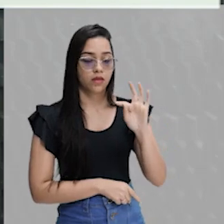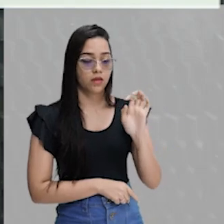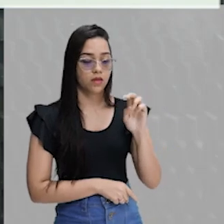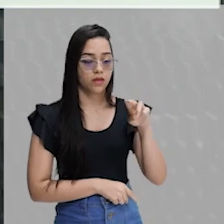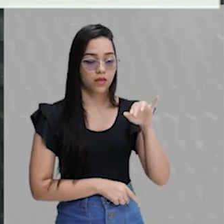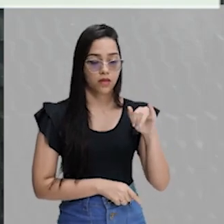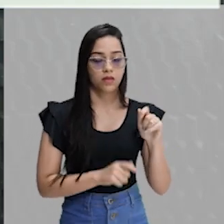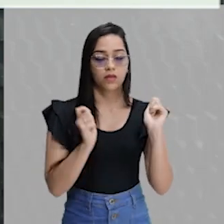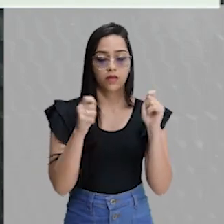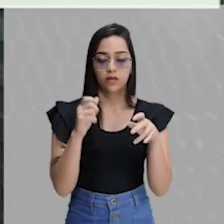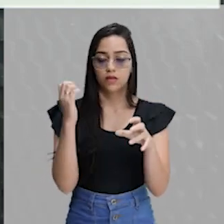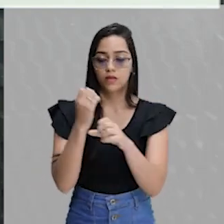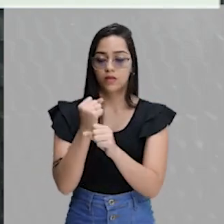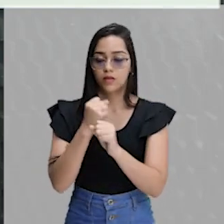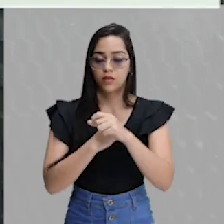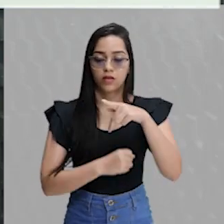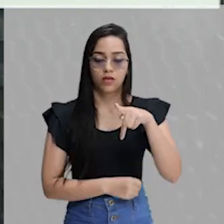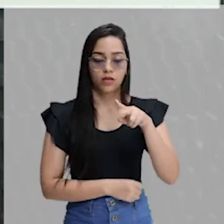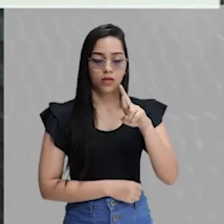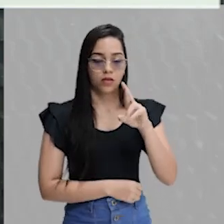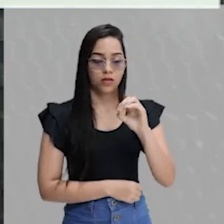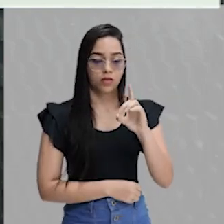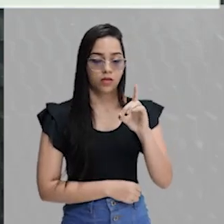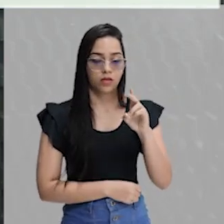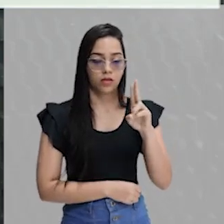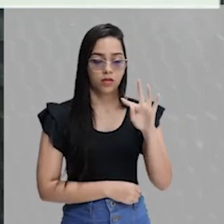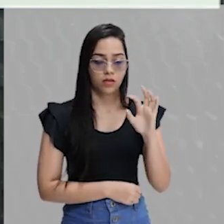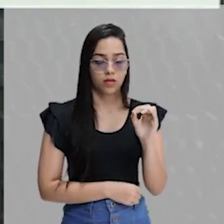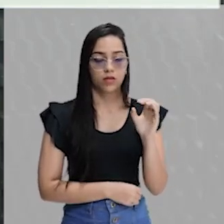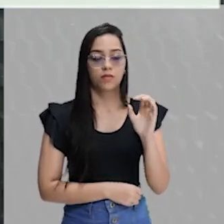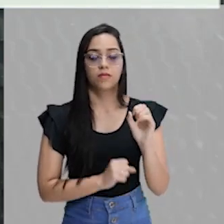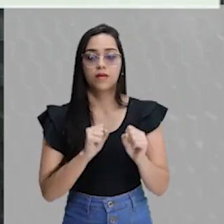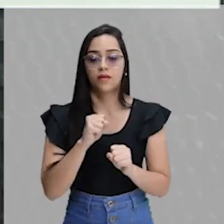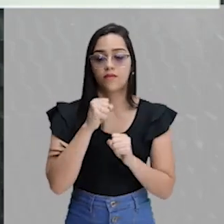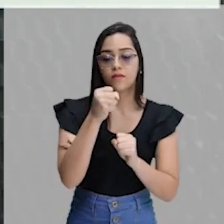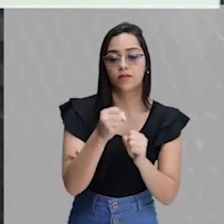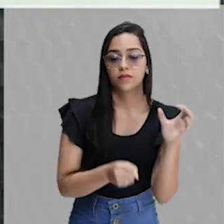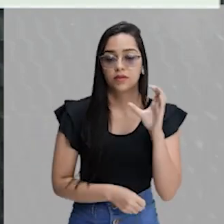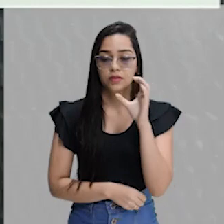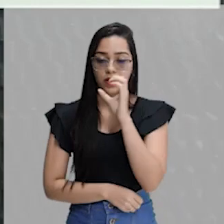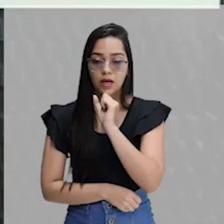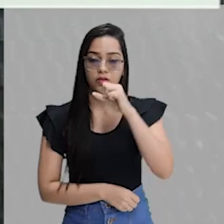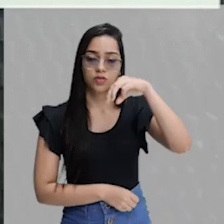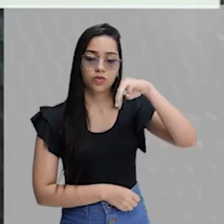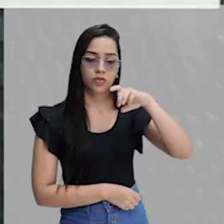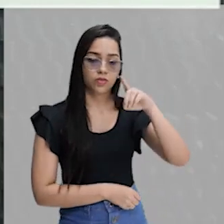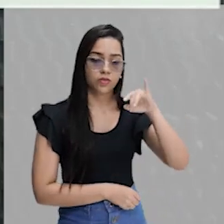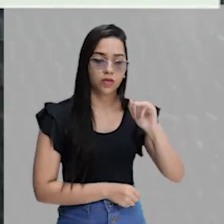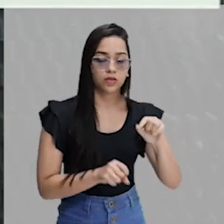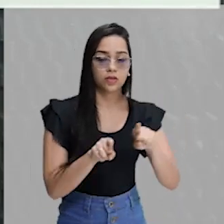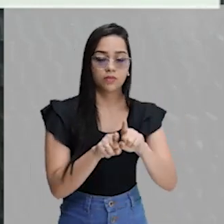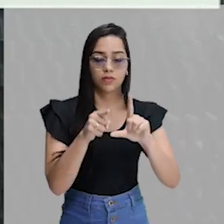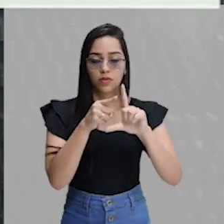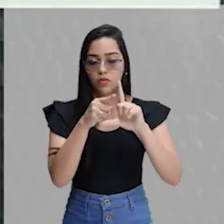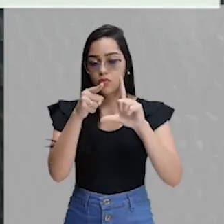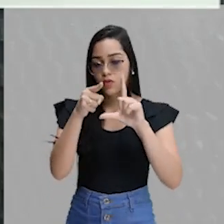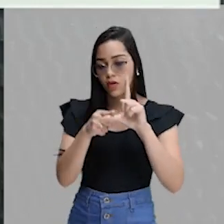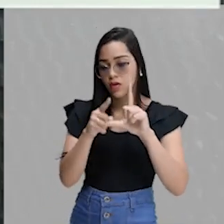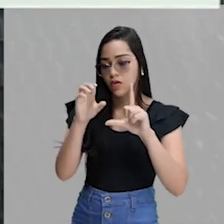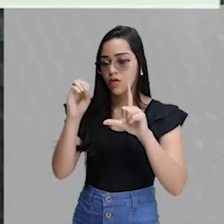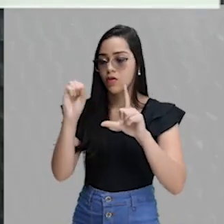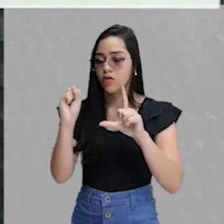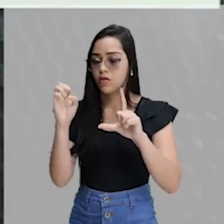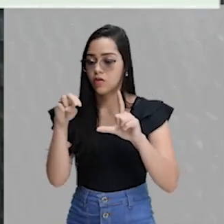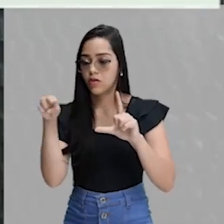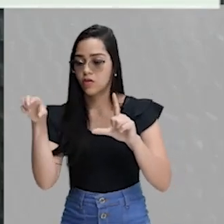ser calculada pelo produto, né, da força pela velocidade média e também levando em consideração ao ângulo, né, o cosseno do